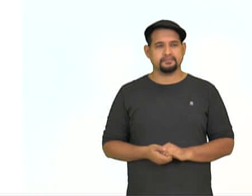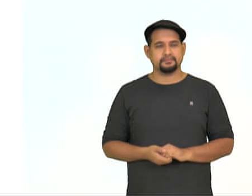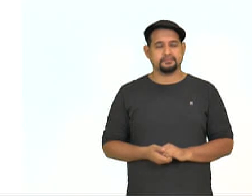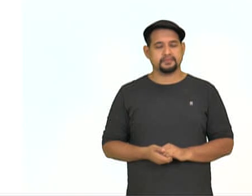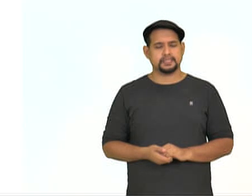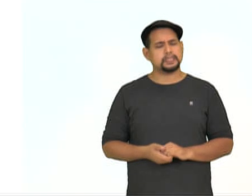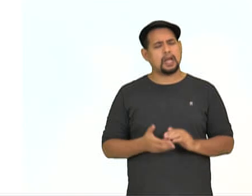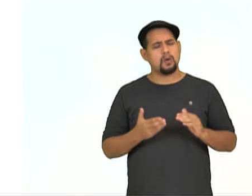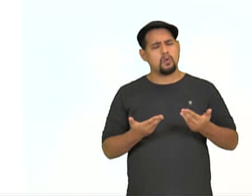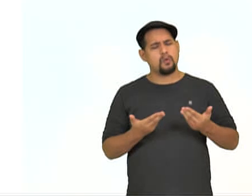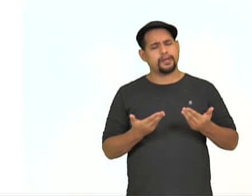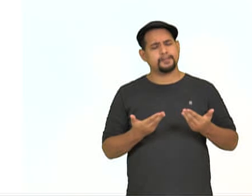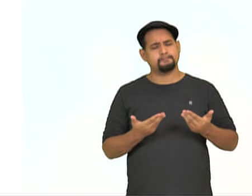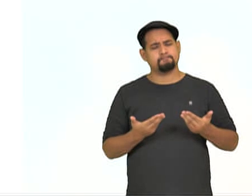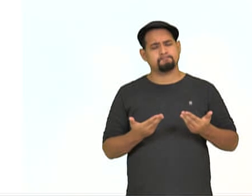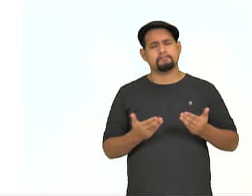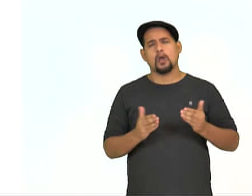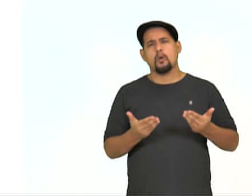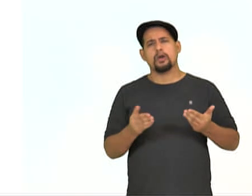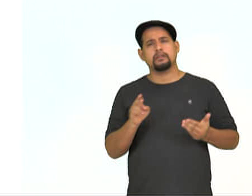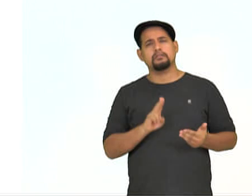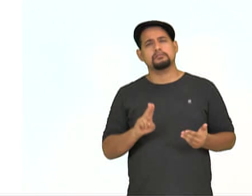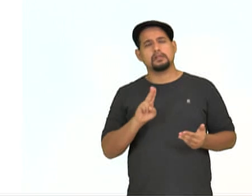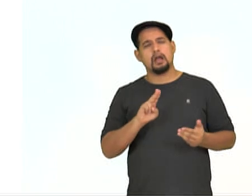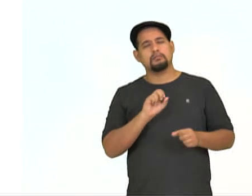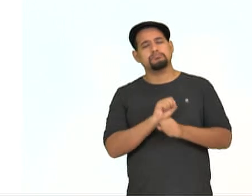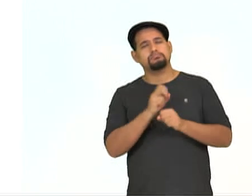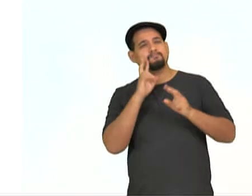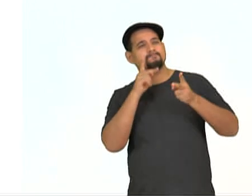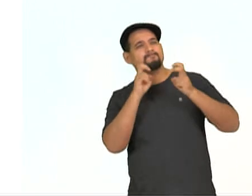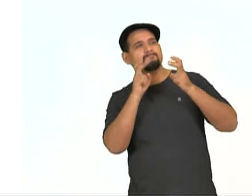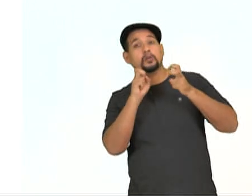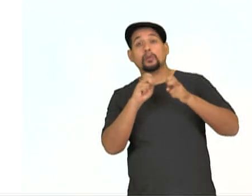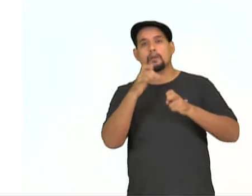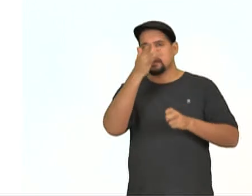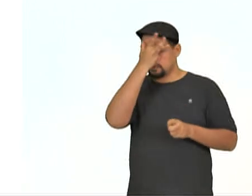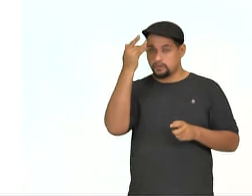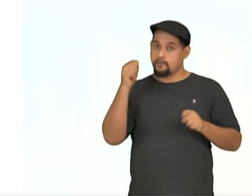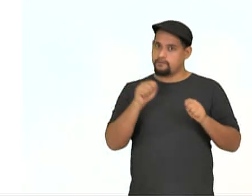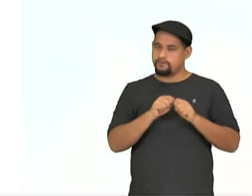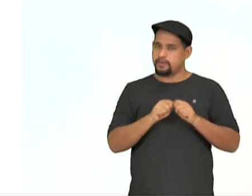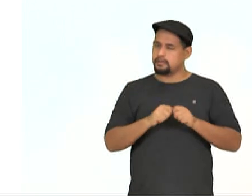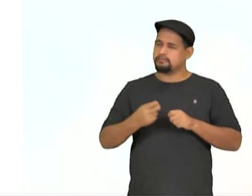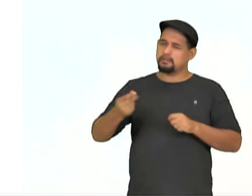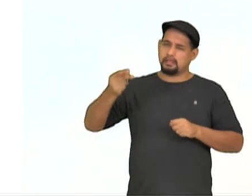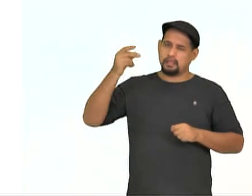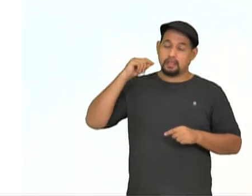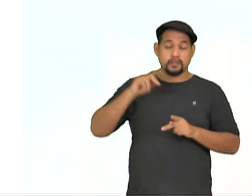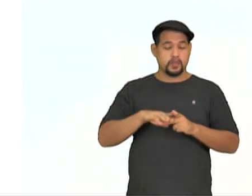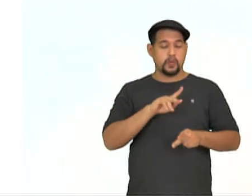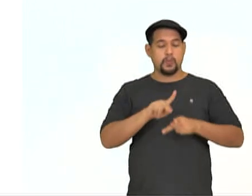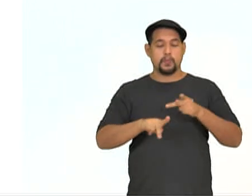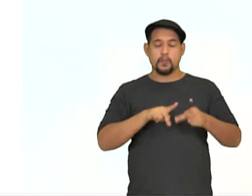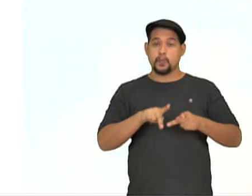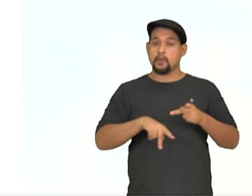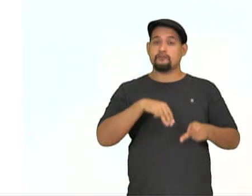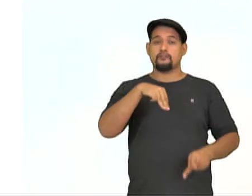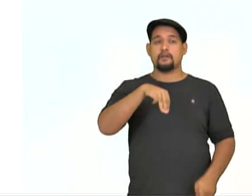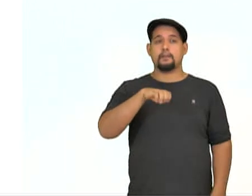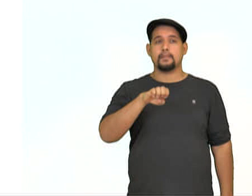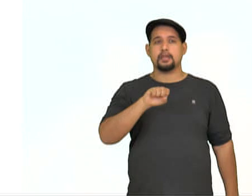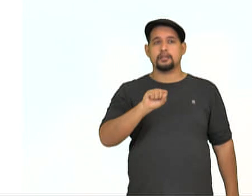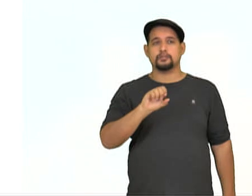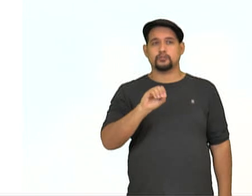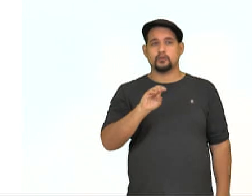Agora, gente, vamos pegar esse tempinho e vamos dar uma olhadinha no que o pessoal produziu nessa Idade Antiga. Vamos pelos povos mesopotâmios. Nós temos